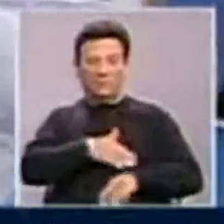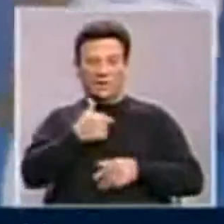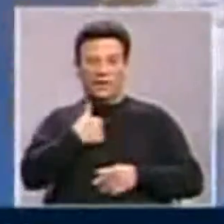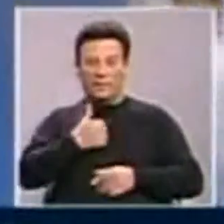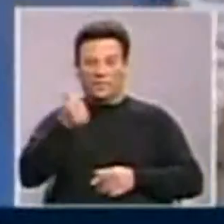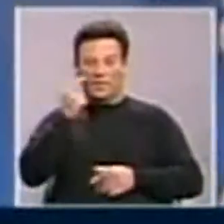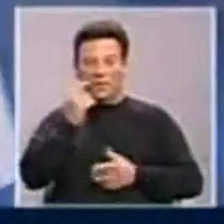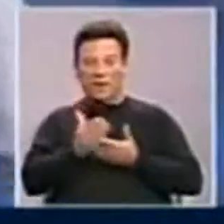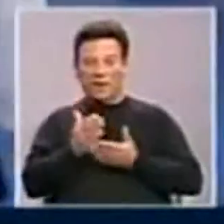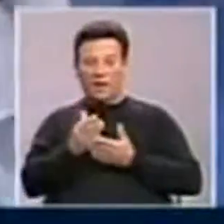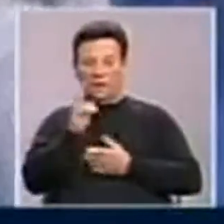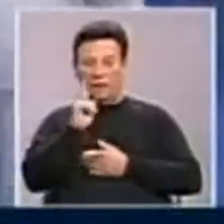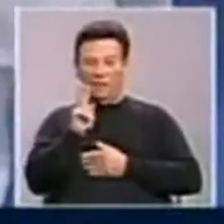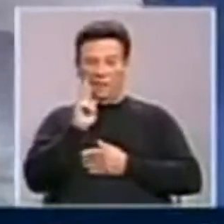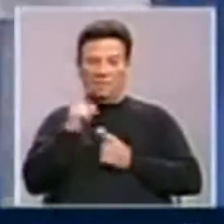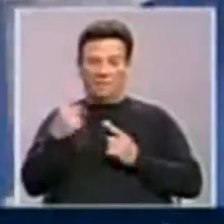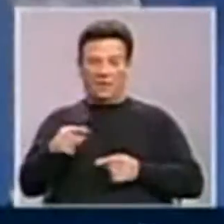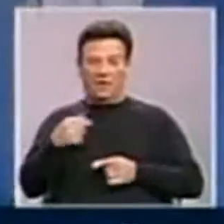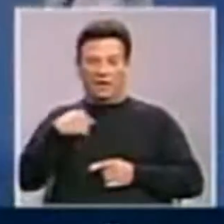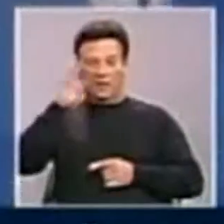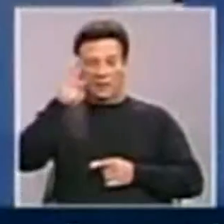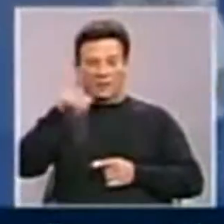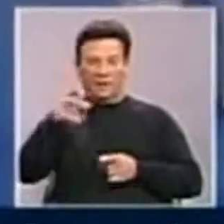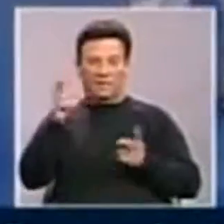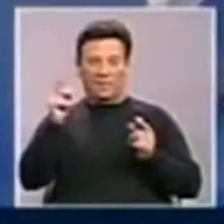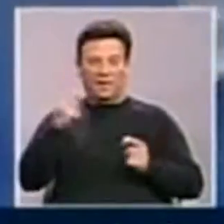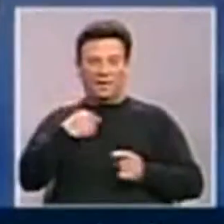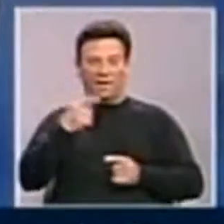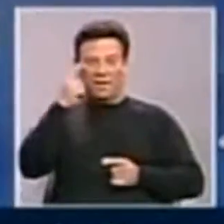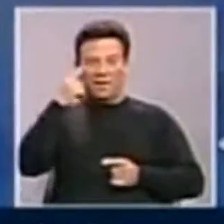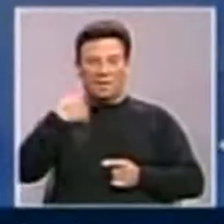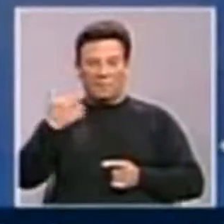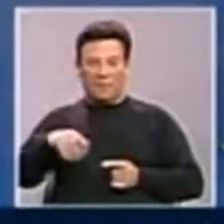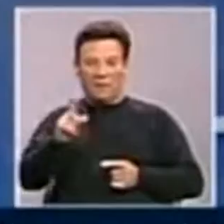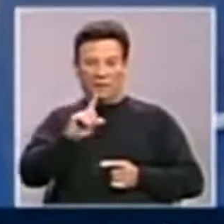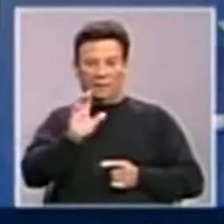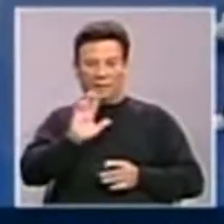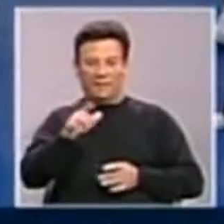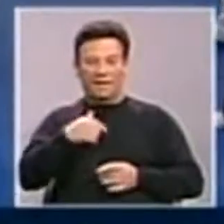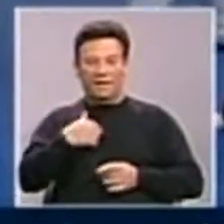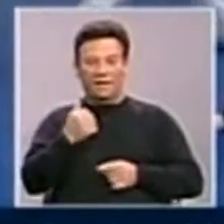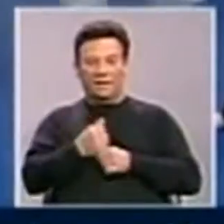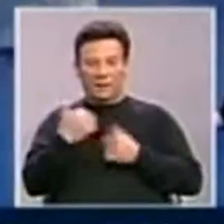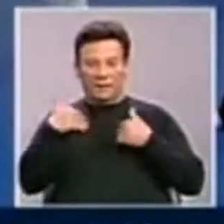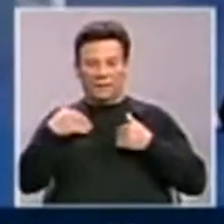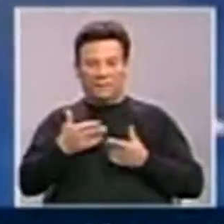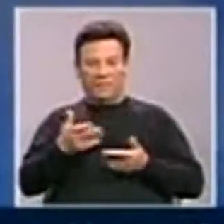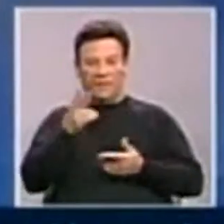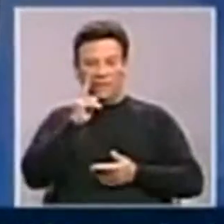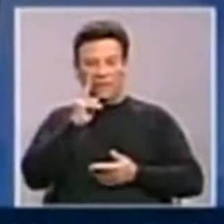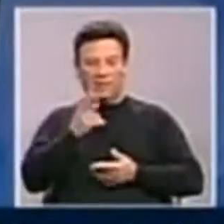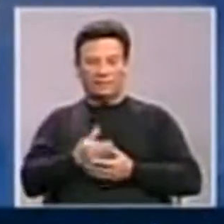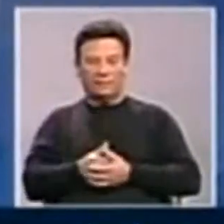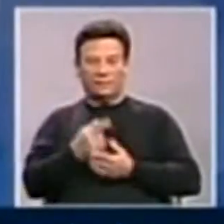com algumas das aulas deles. Eu sei que era a brincar, eu não estava a levar a mal. Vamos fazer alguns exercícios. Vamos lá,